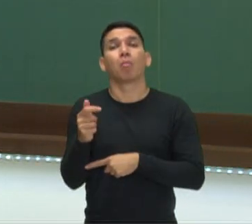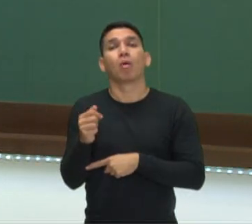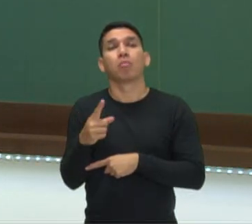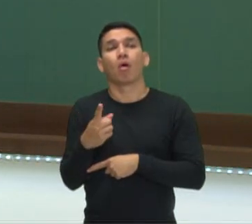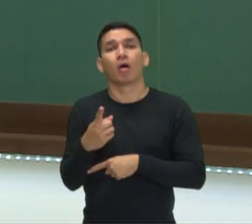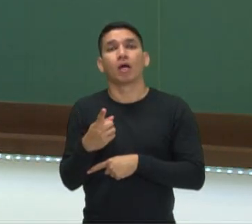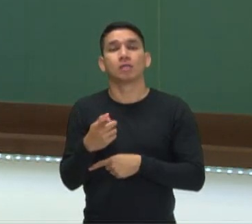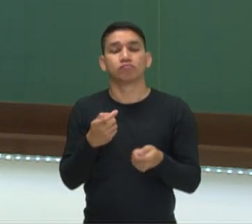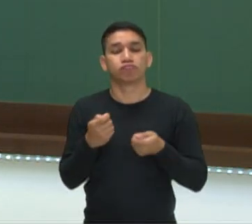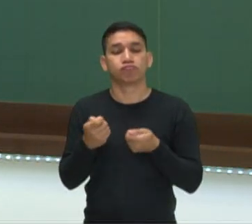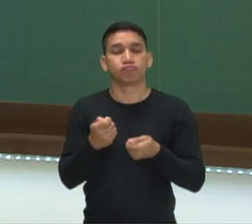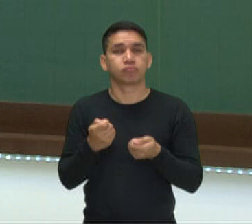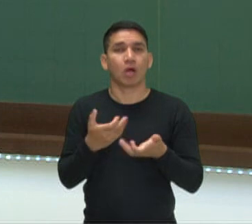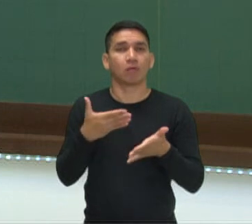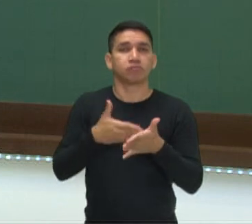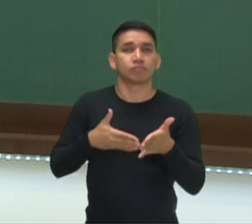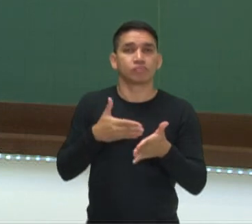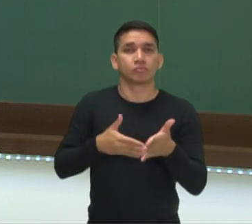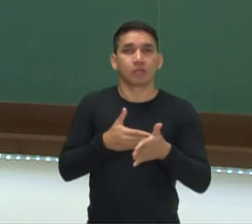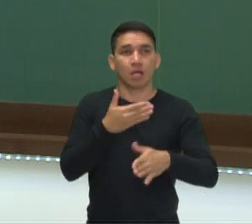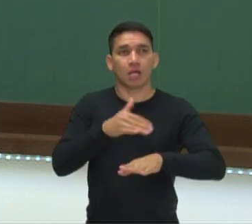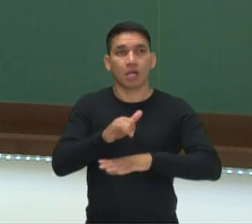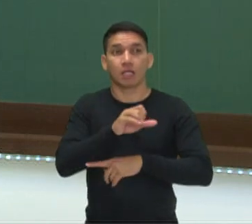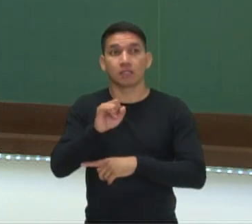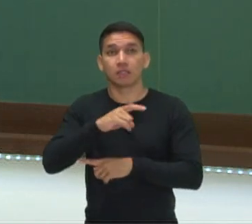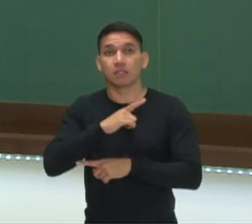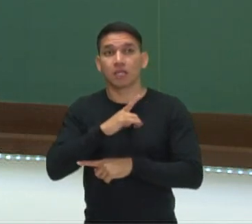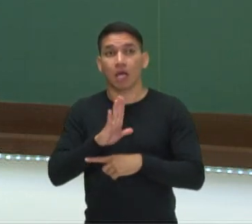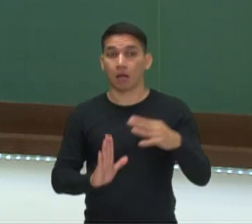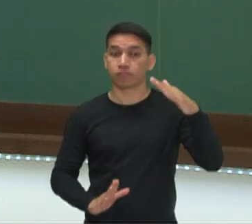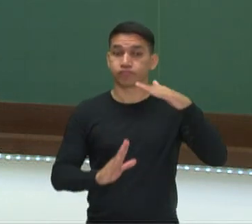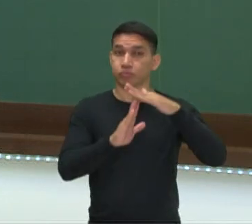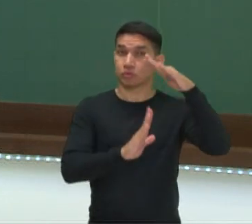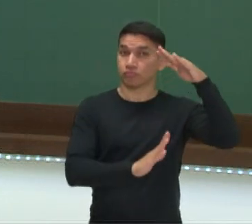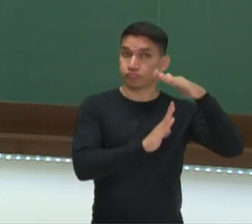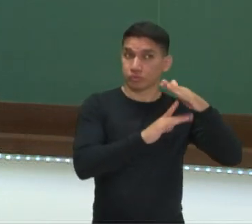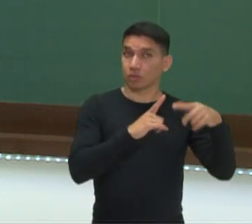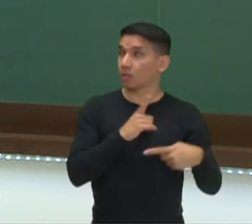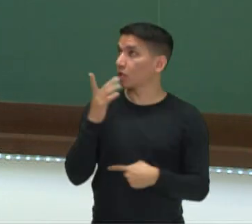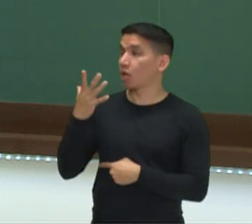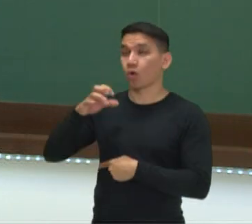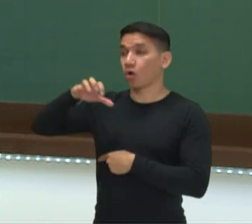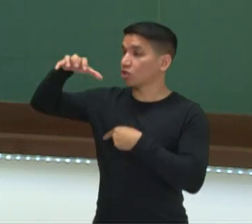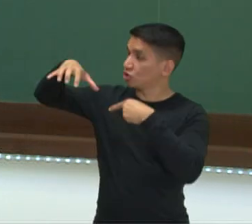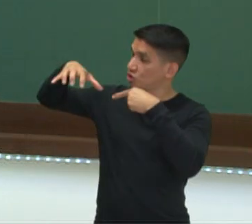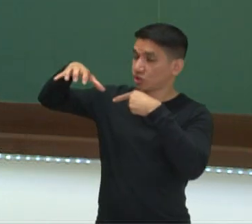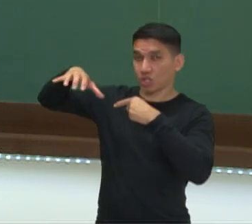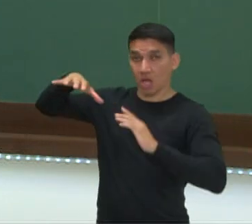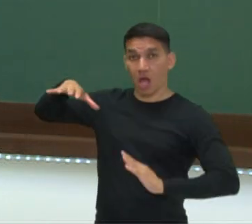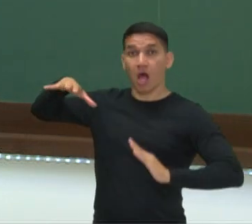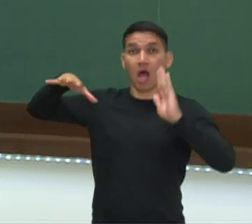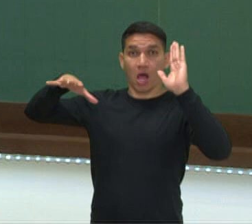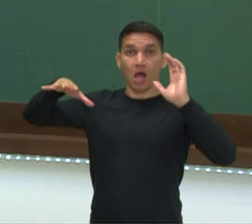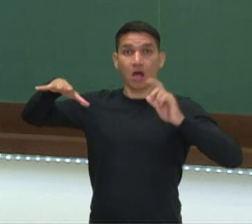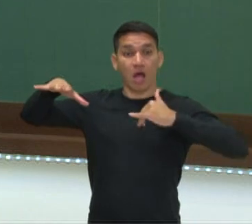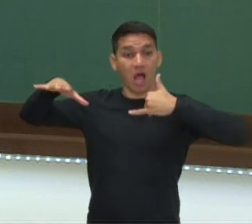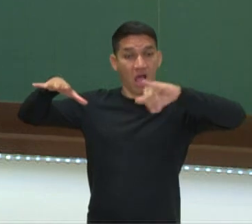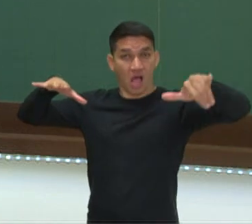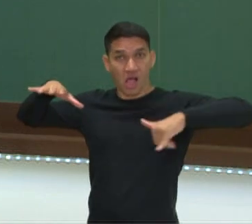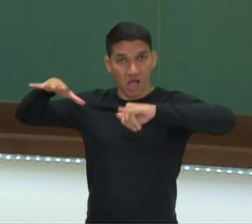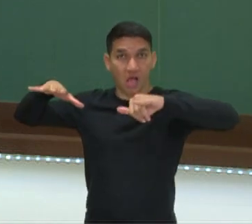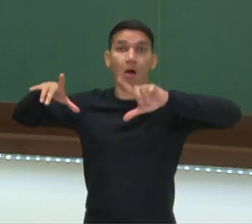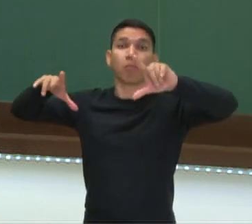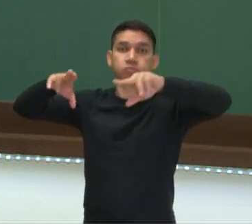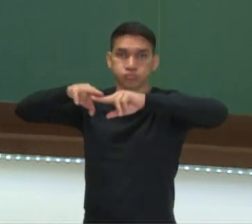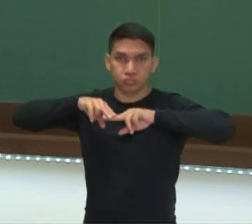pode fazer essa relação. Alta corrente elétrica, baixa resistência elétrica. Chuveiro usa alta corrente elétrica? Usa. Então, tem